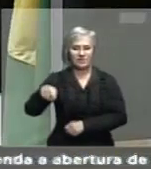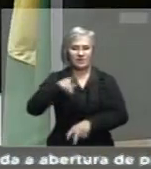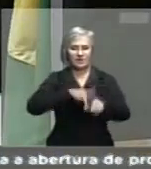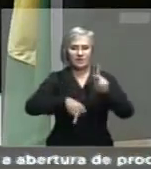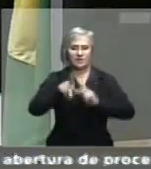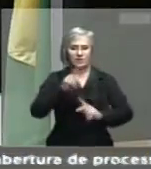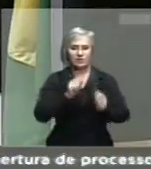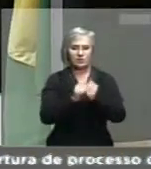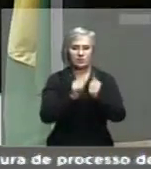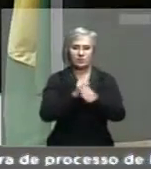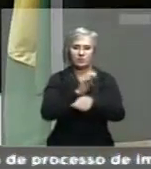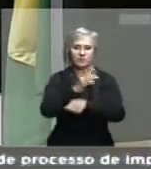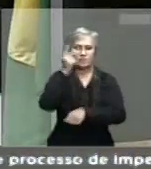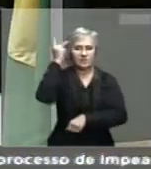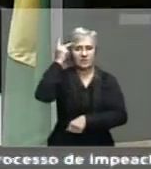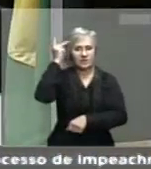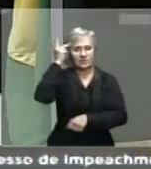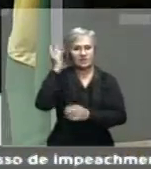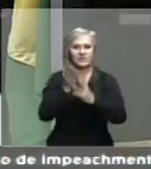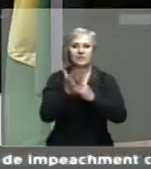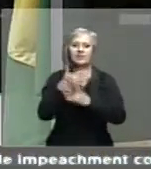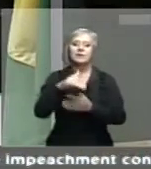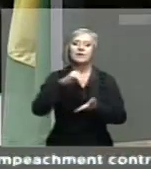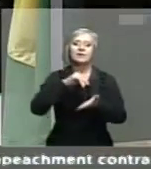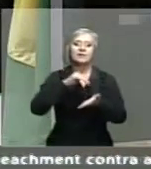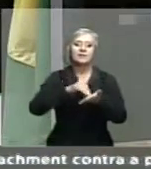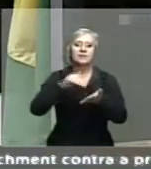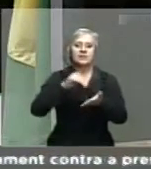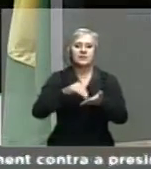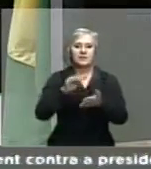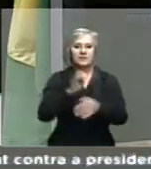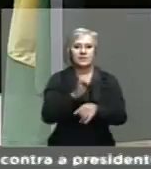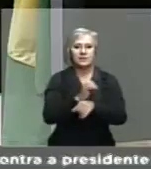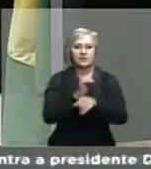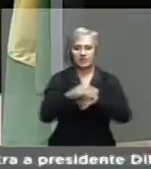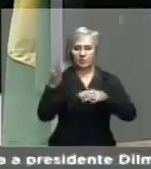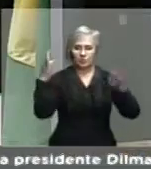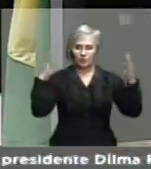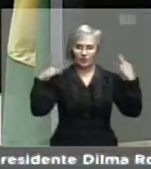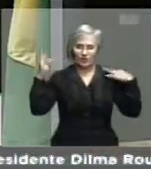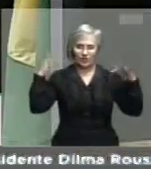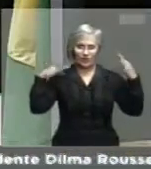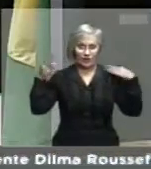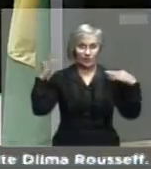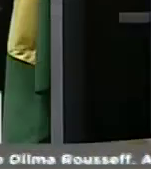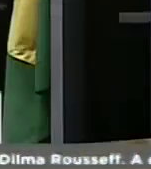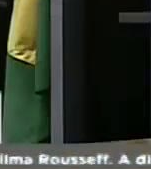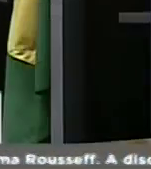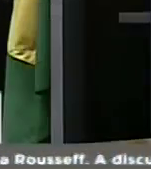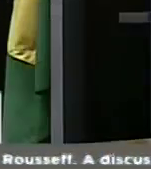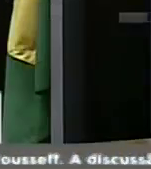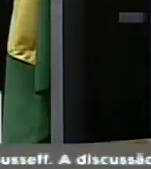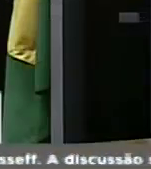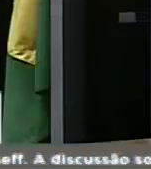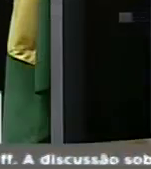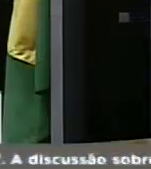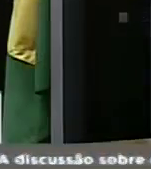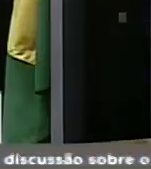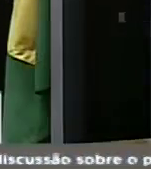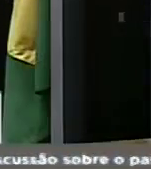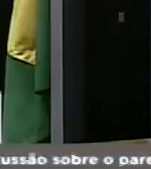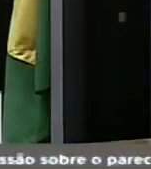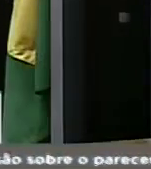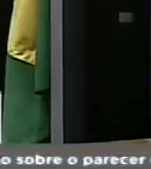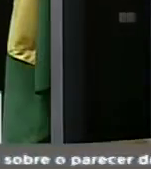do Estado de São Paulo, através da Secretaria de Estado de Turismo, e chegando exatamente no momento em